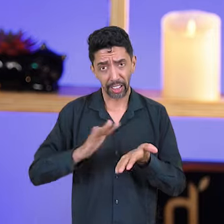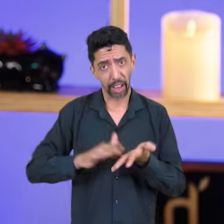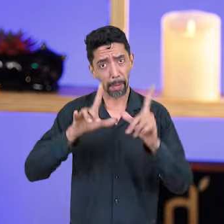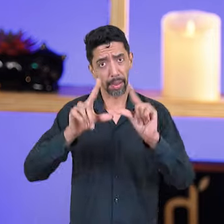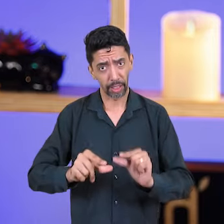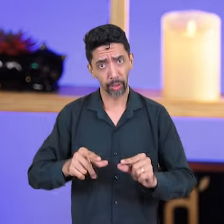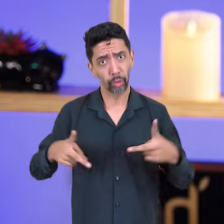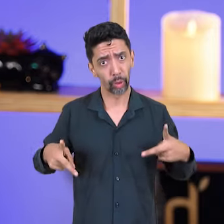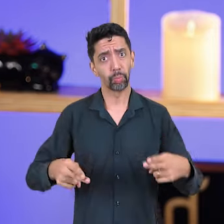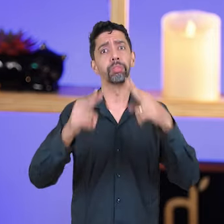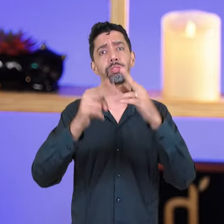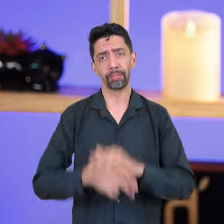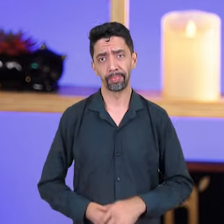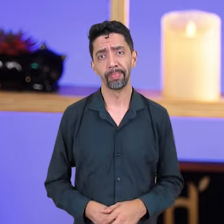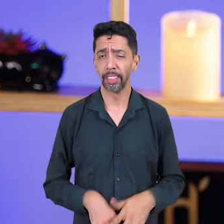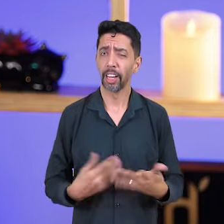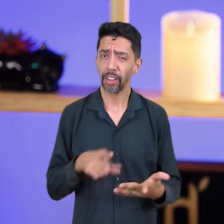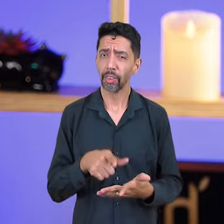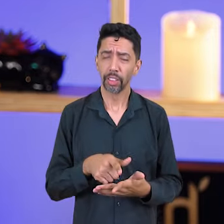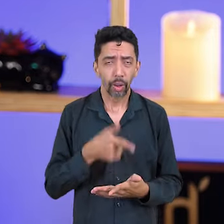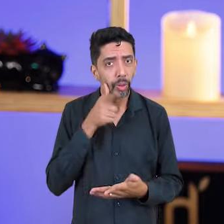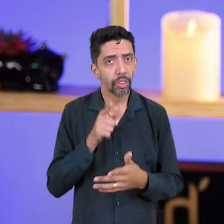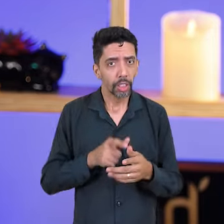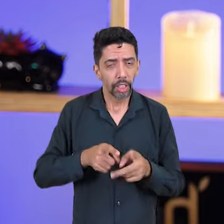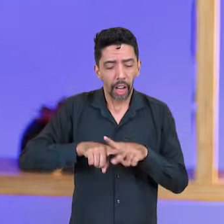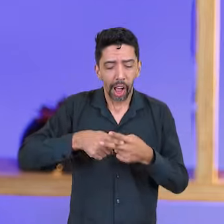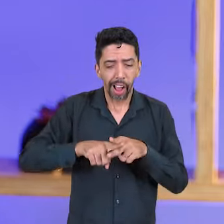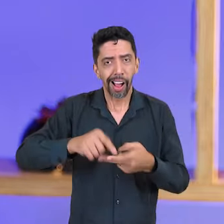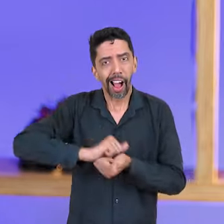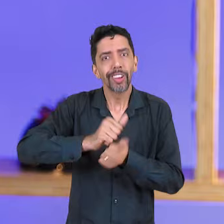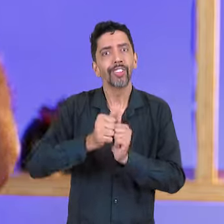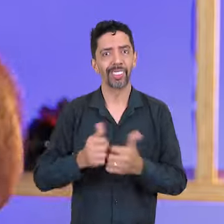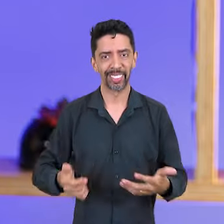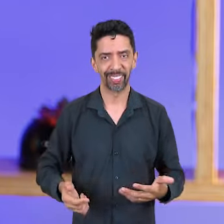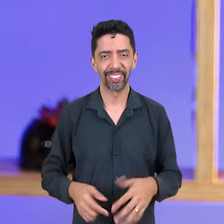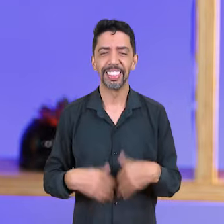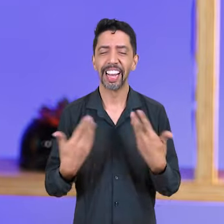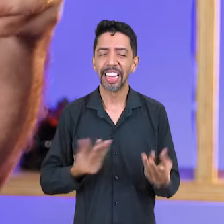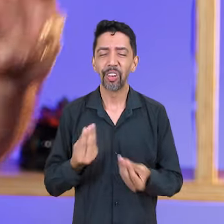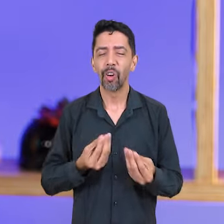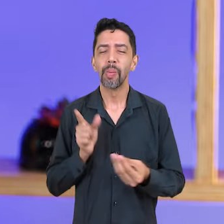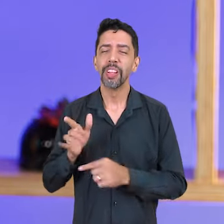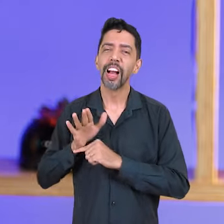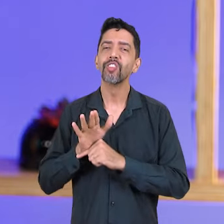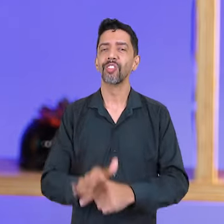esses gastos e entrar com uma prestação que você vai conseguir honrar. E para te ajudar de vez